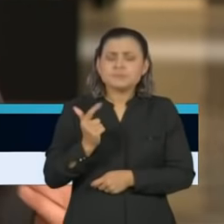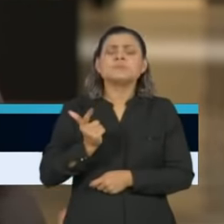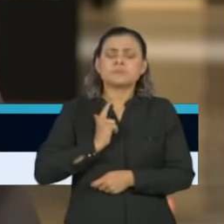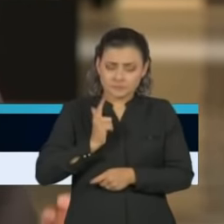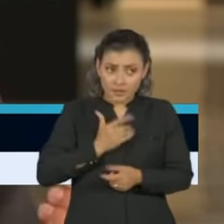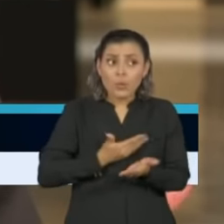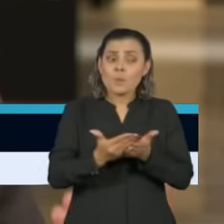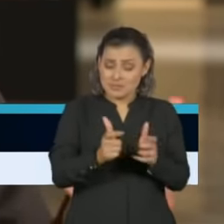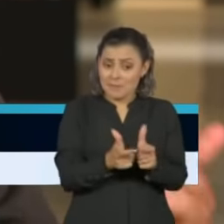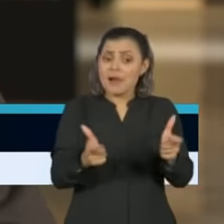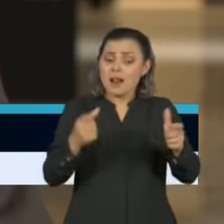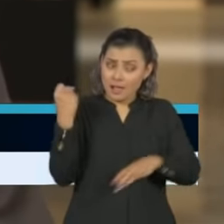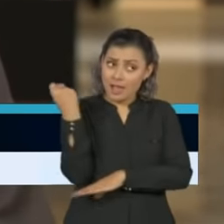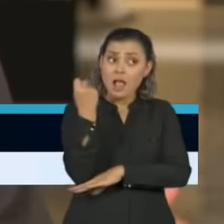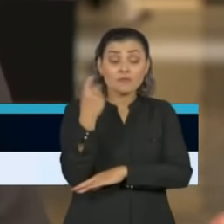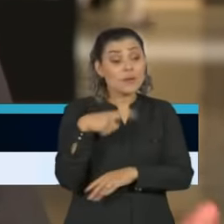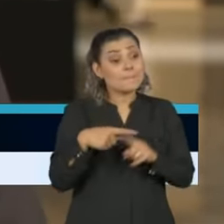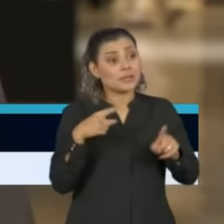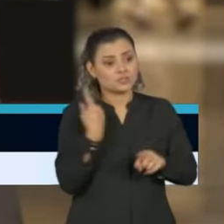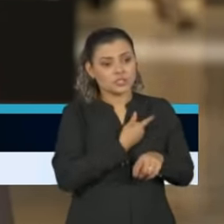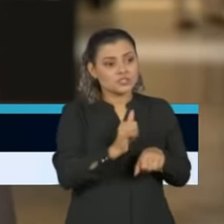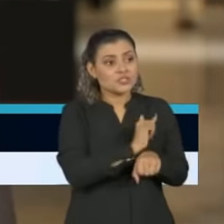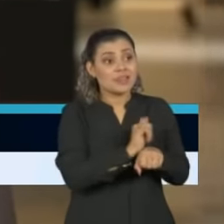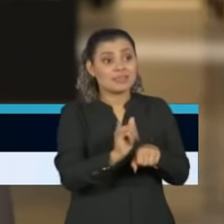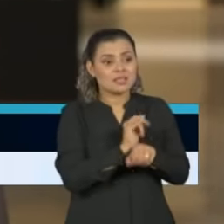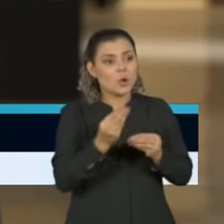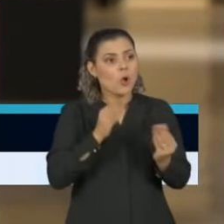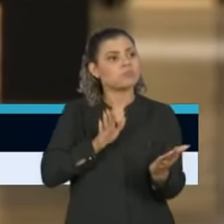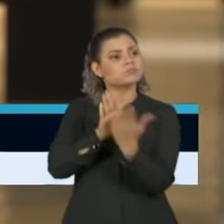e nós sabemos como enfrentar essa diversidade.